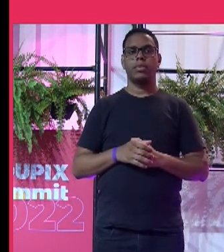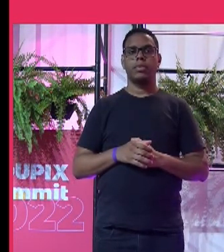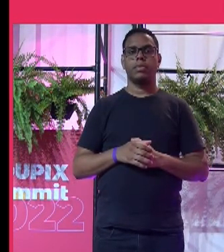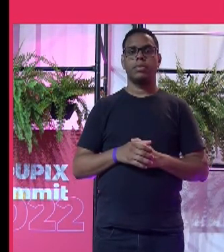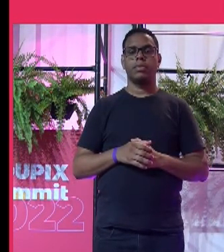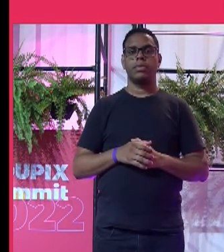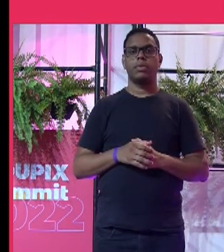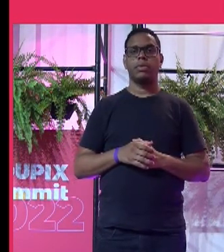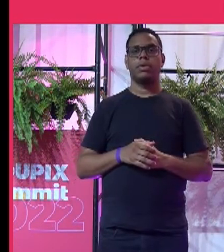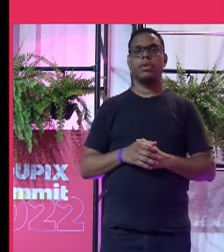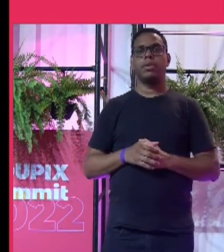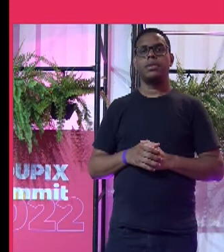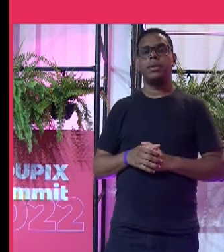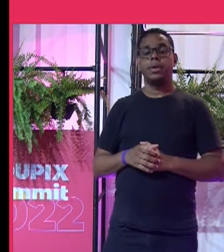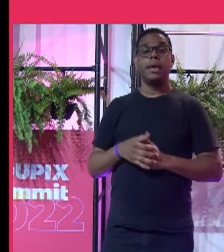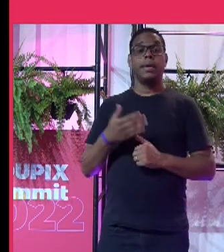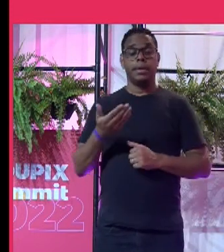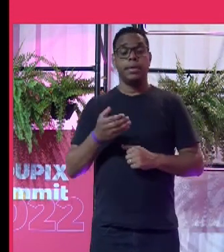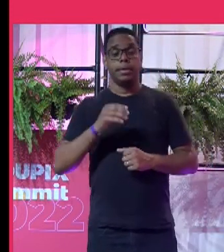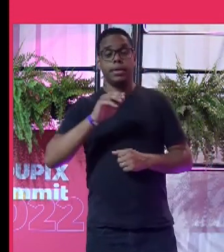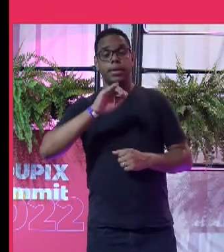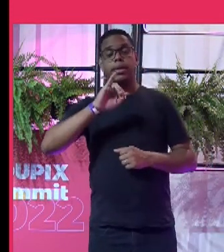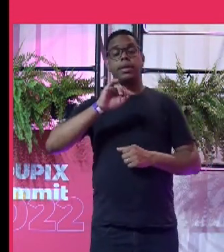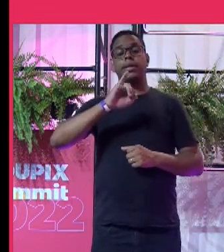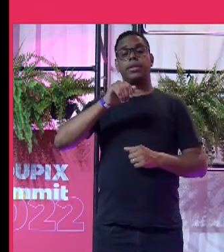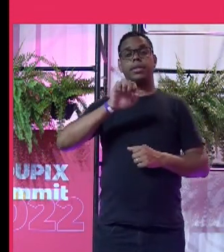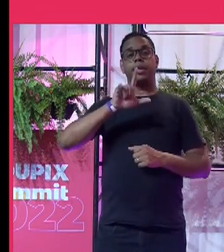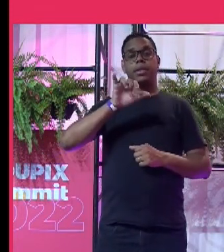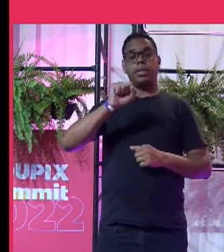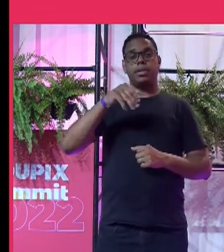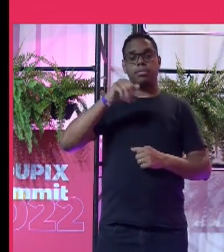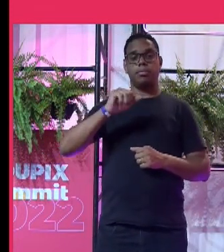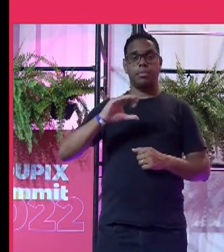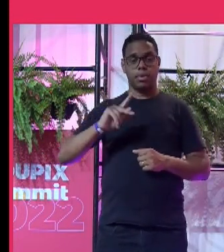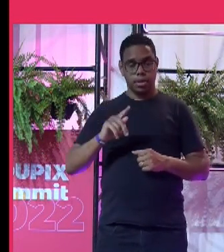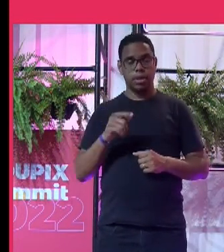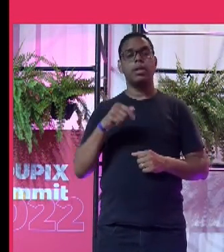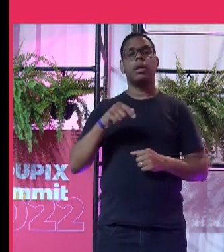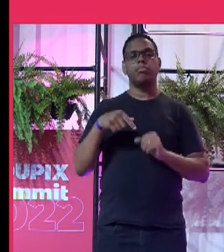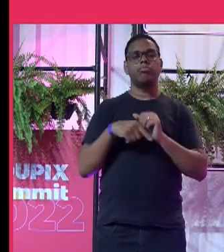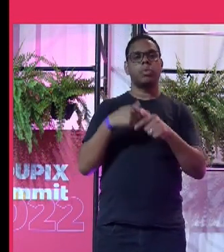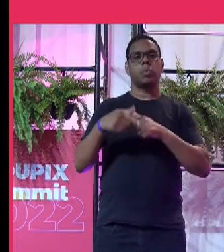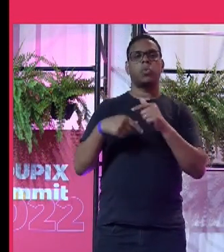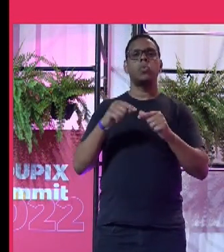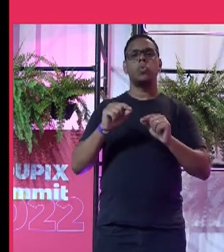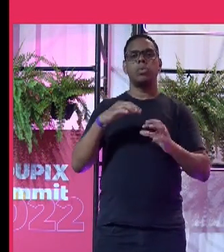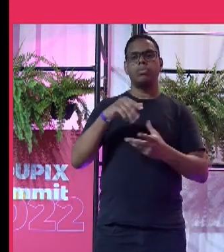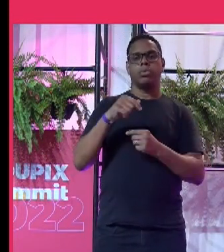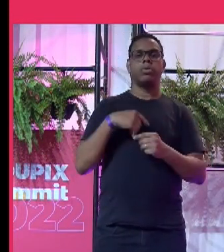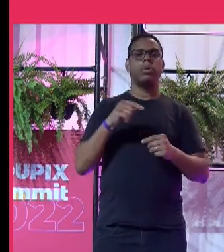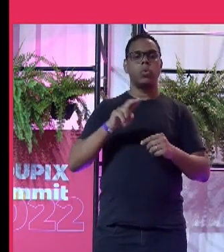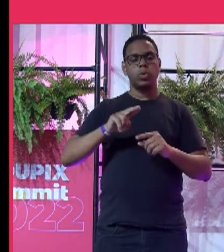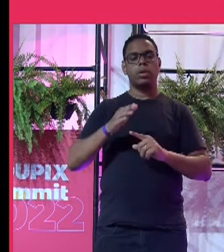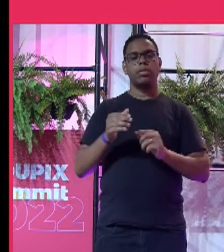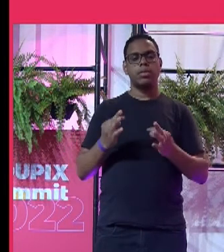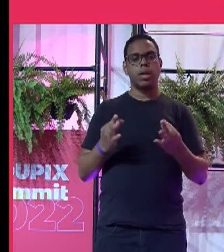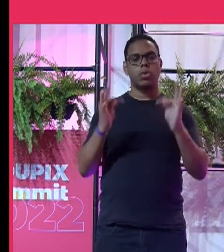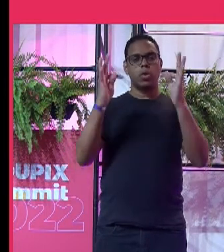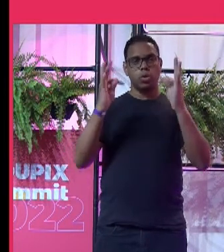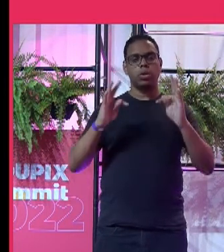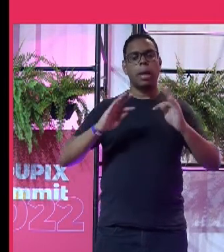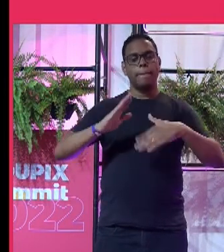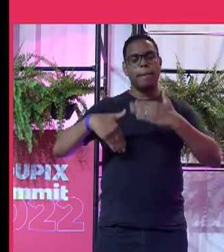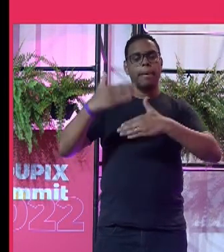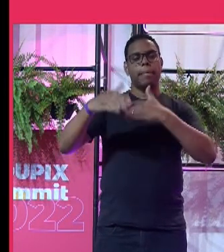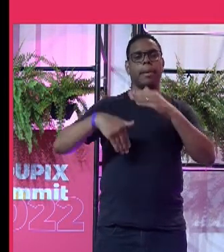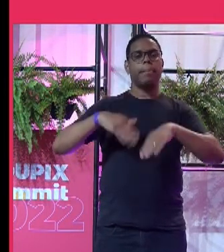Legal. A Jelly Smack, ela, como eu falei, a gente é um unicórnio global que utiliza as tecnologias para expandir cada